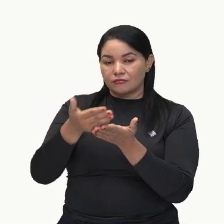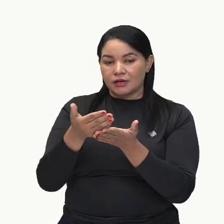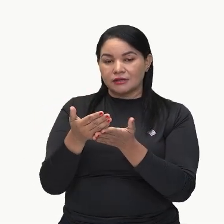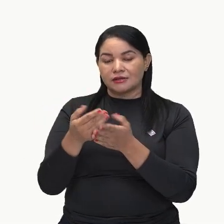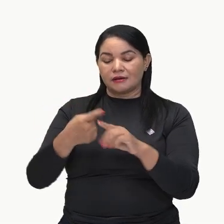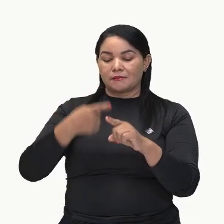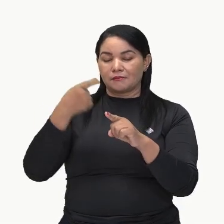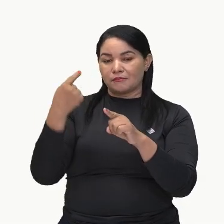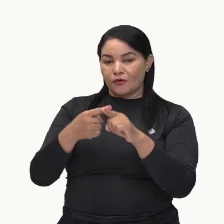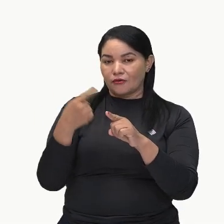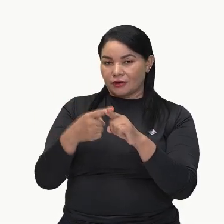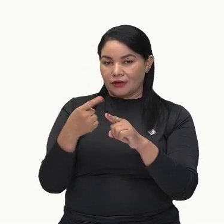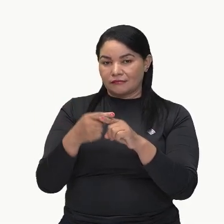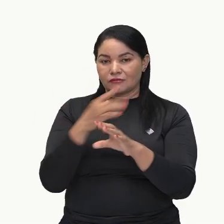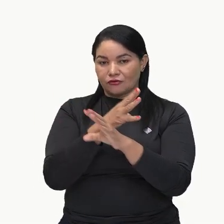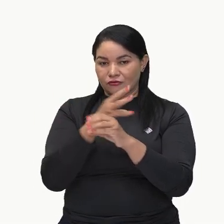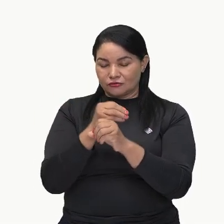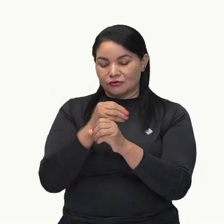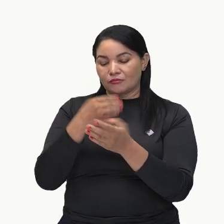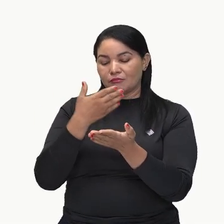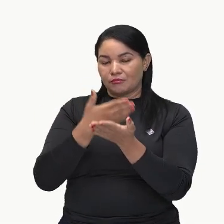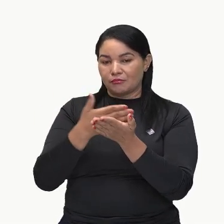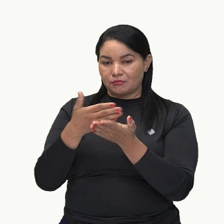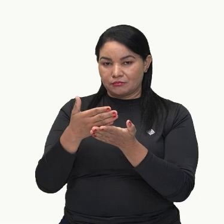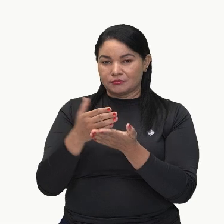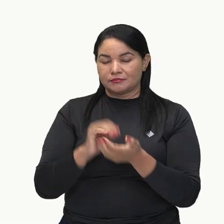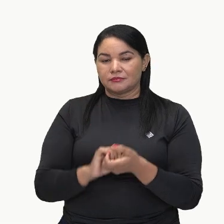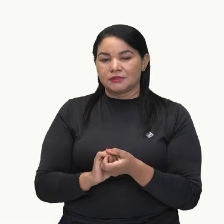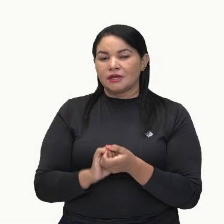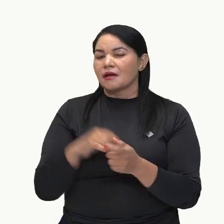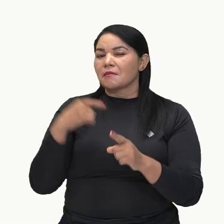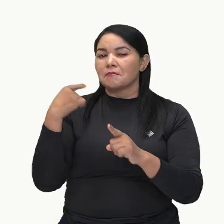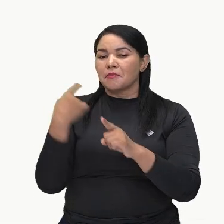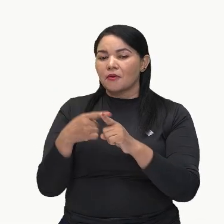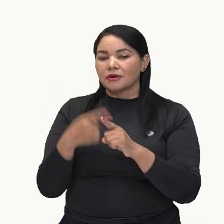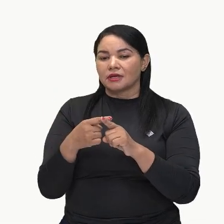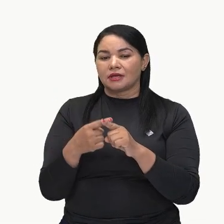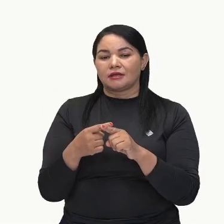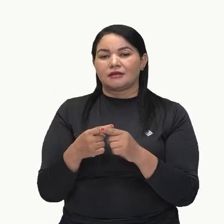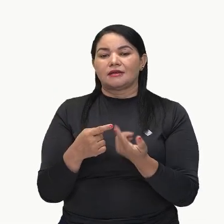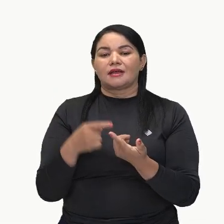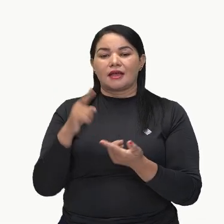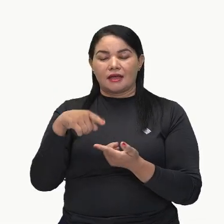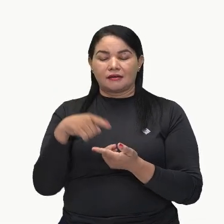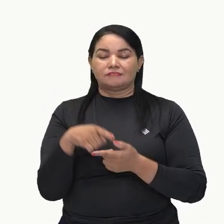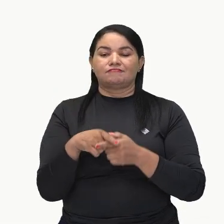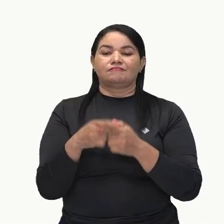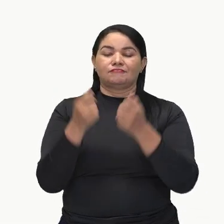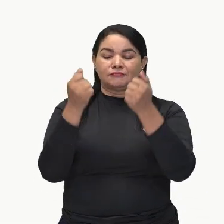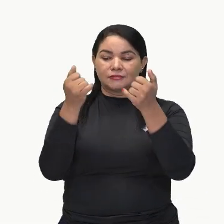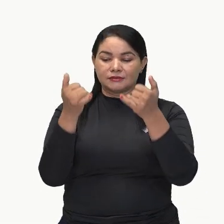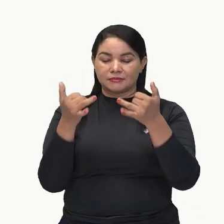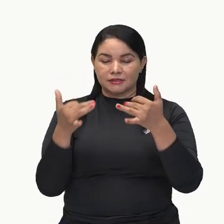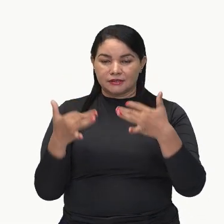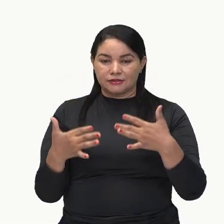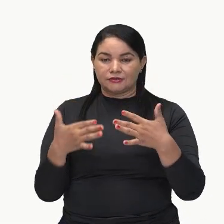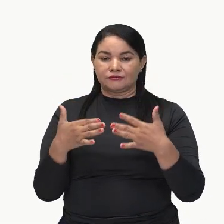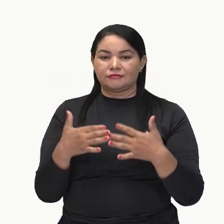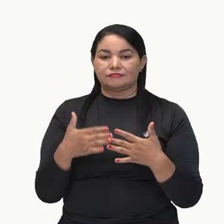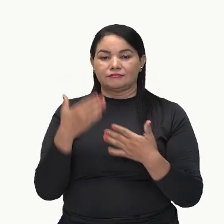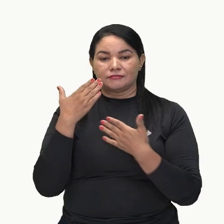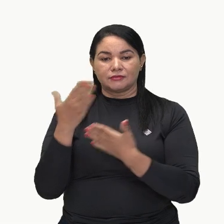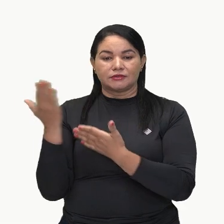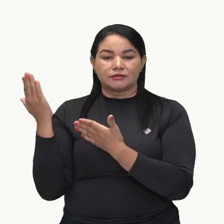correto? Então, ela é uma oração sindética explicativa, tá?